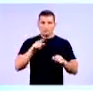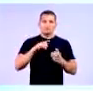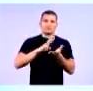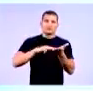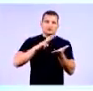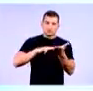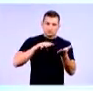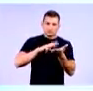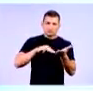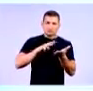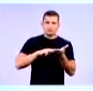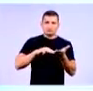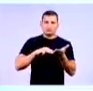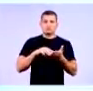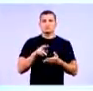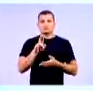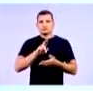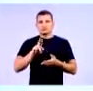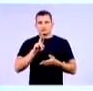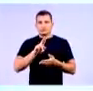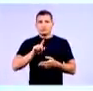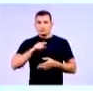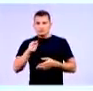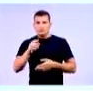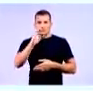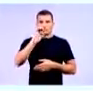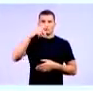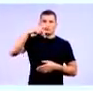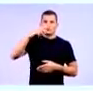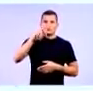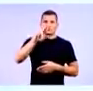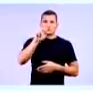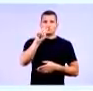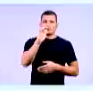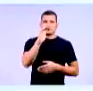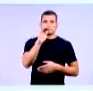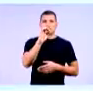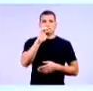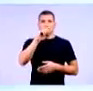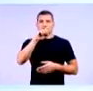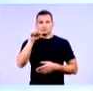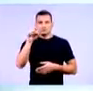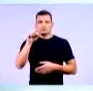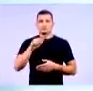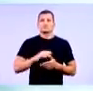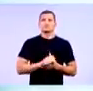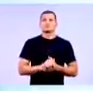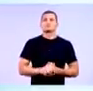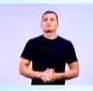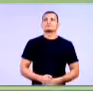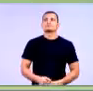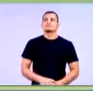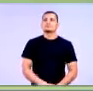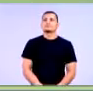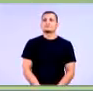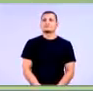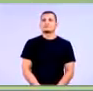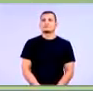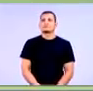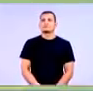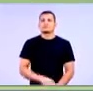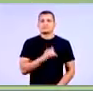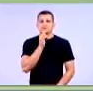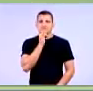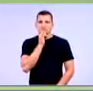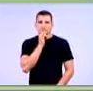dispara as operações que está prevista para aquele tipo de objeto. Seguindo, então, a nossa aula, aqui temos um exemplo para a